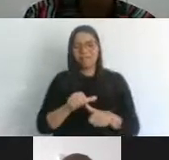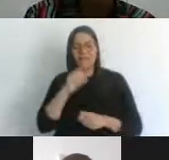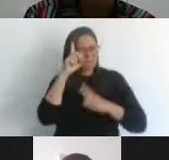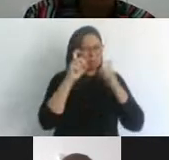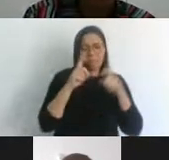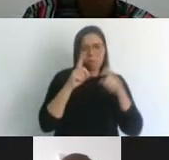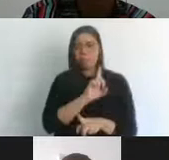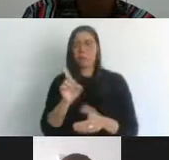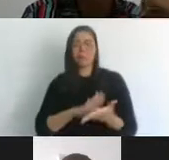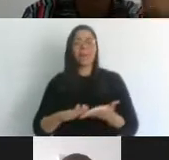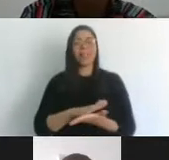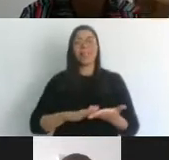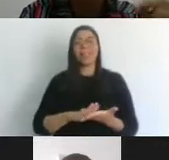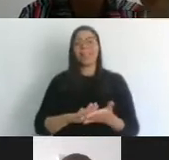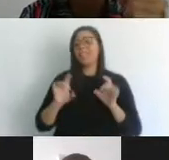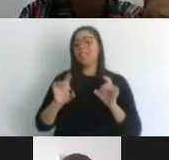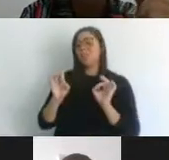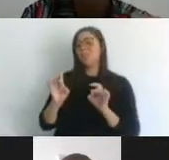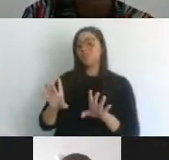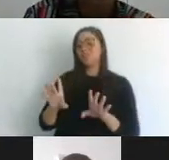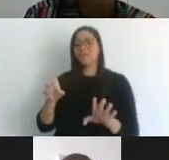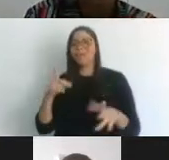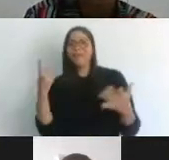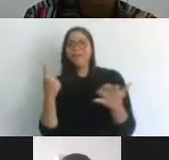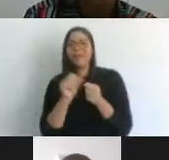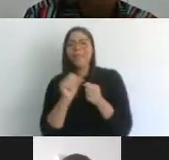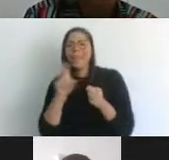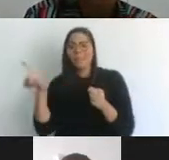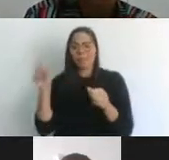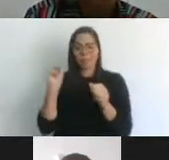preocupa com nada gente a não ser com isso que eles estão fazendo